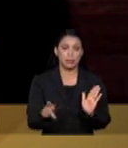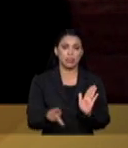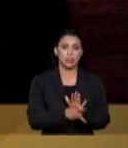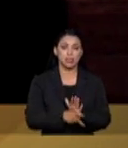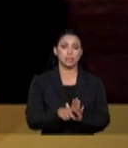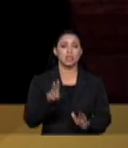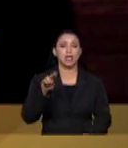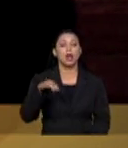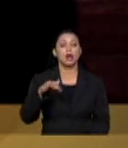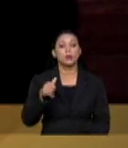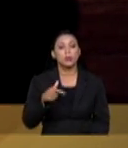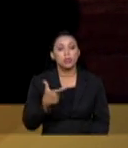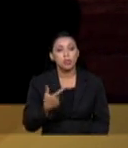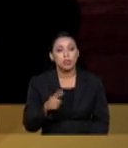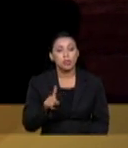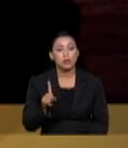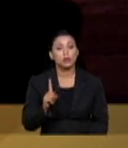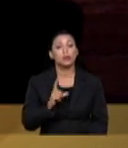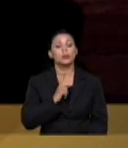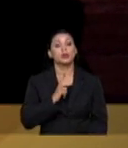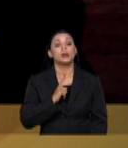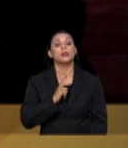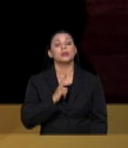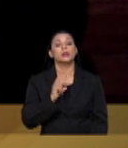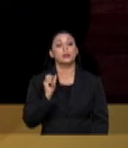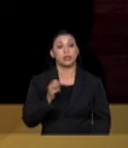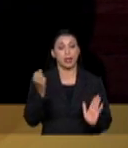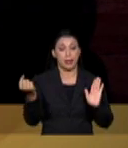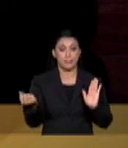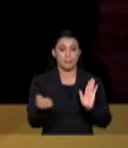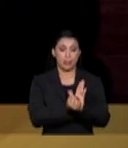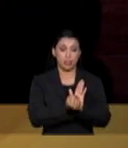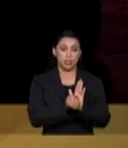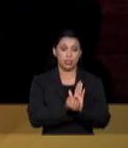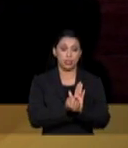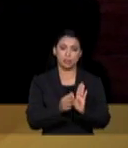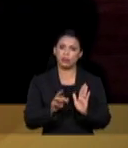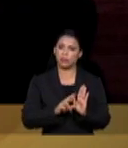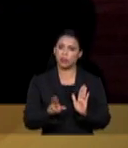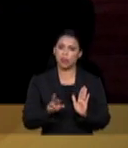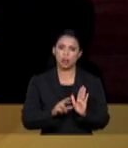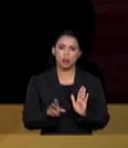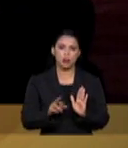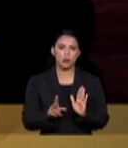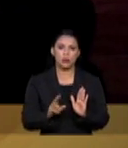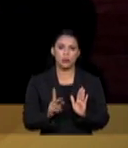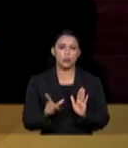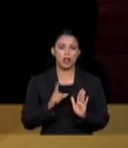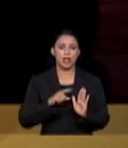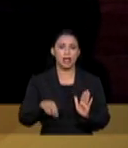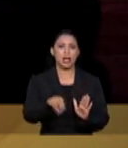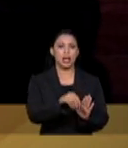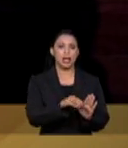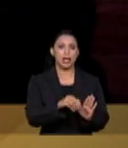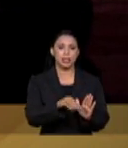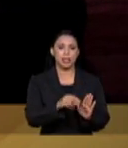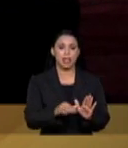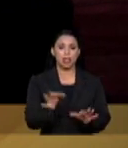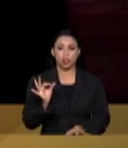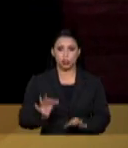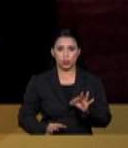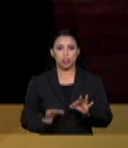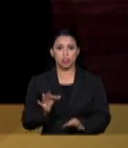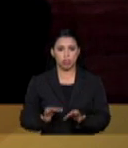União repita o procedimento demarcatório não constitui a terra